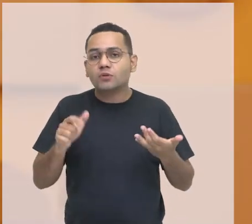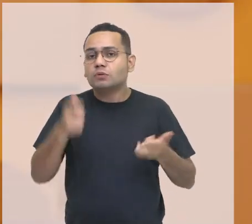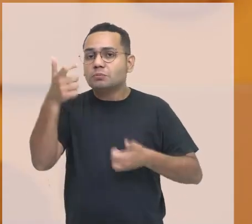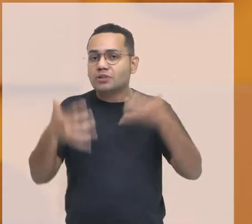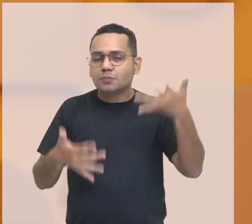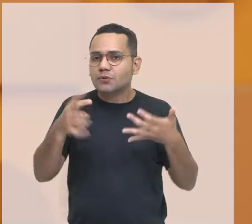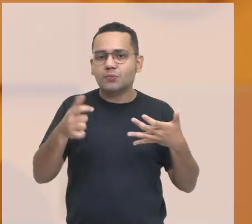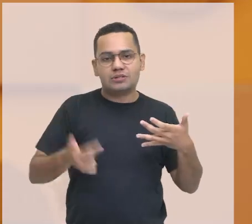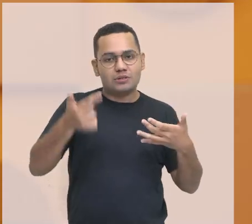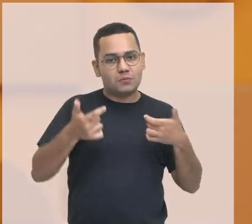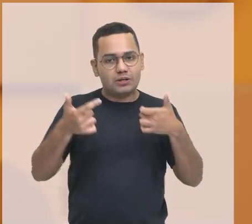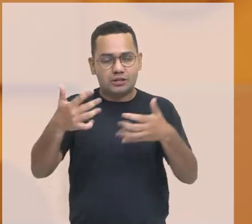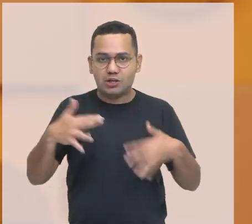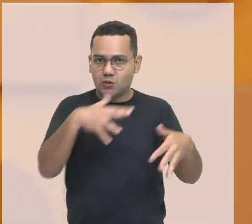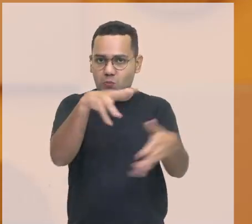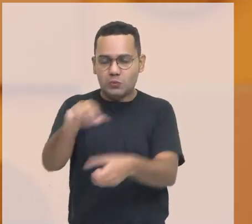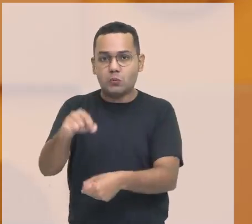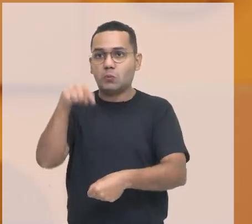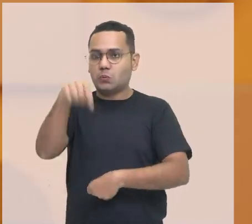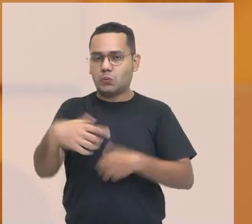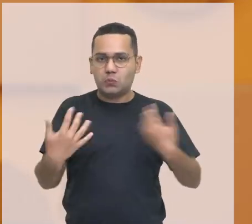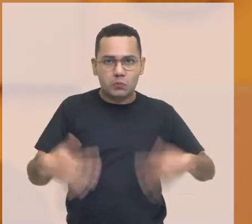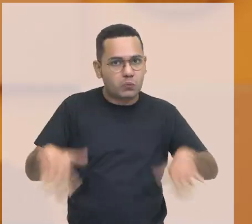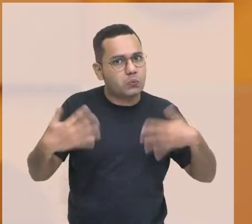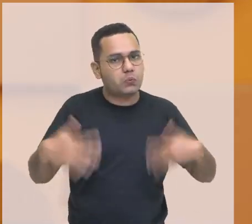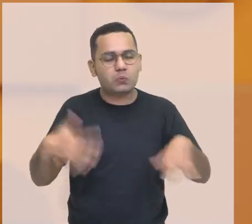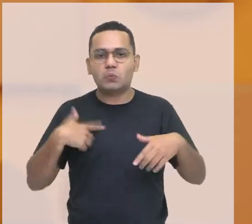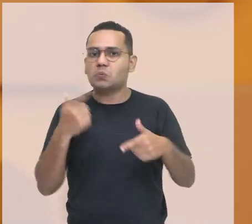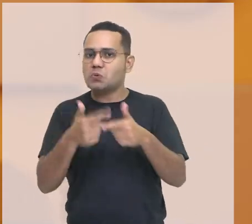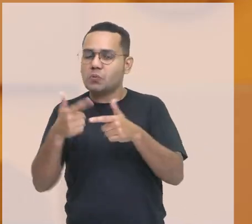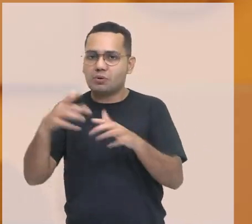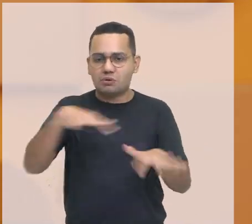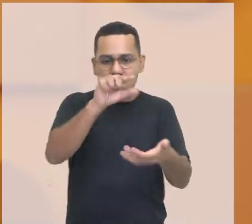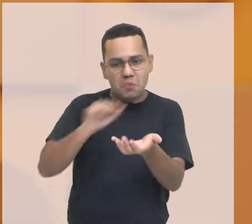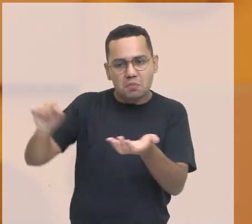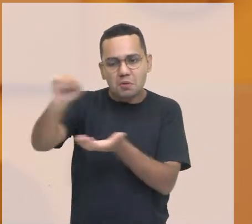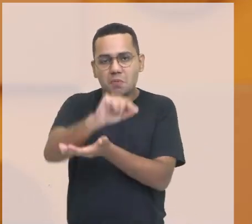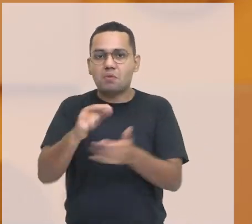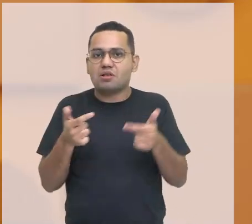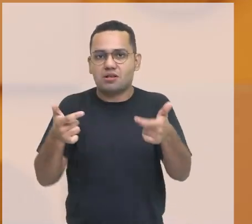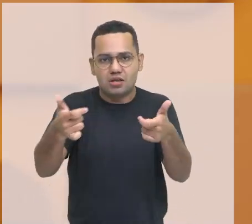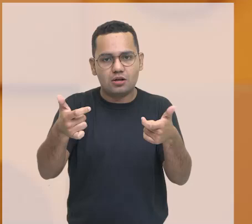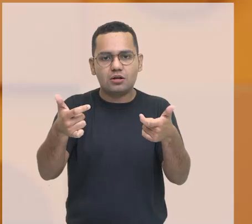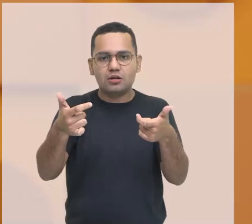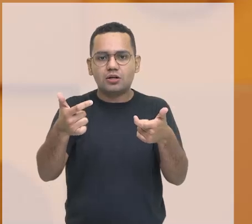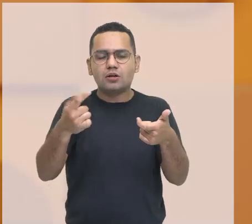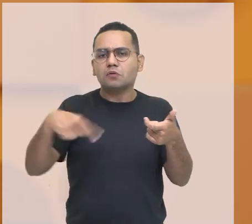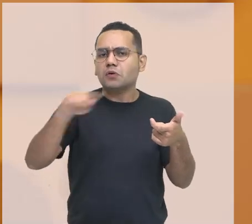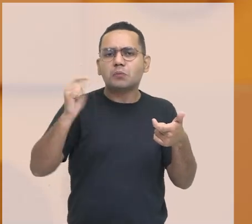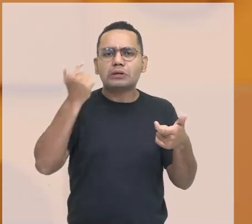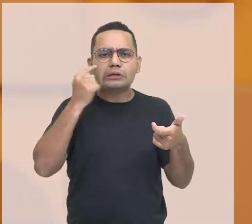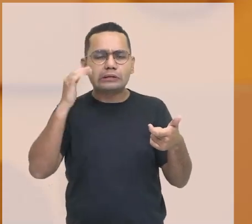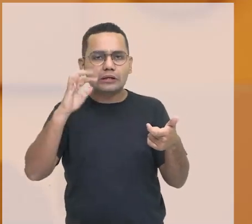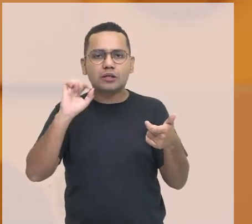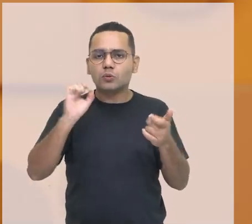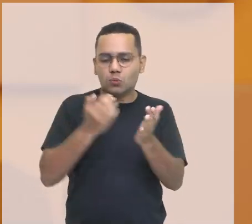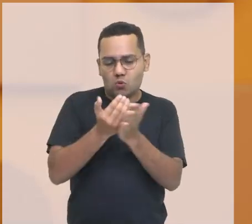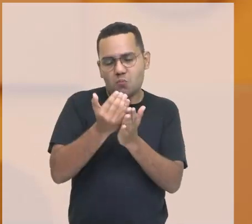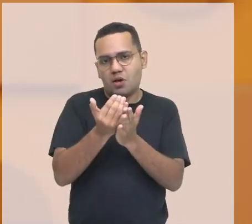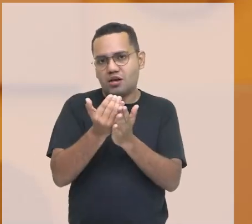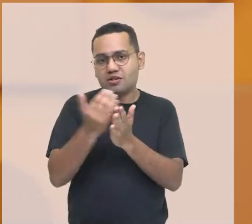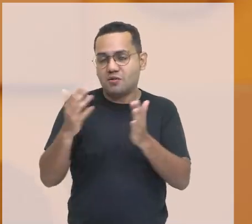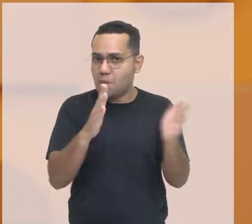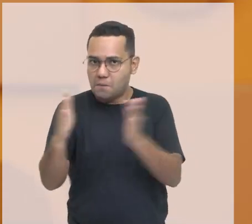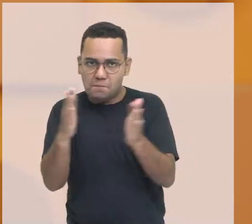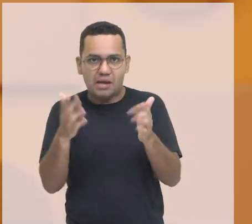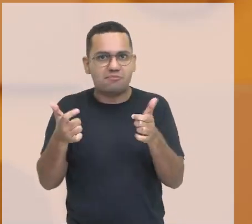a Segunda Guerra Mundial, o maior conflito da história da humanidade. Vamos entender um pouquinho o início e o conflito por si só.